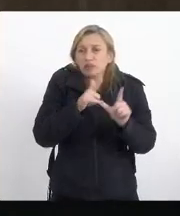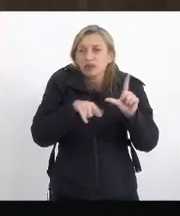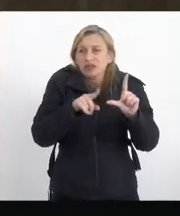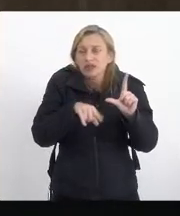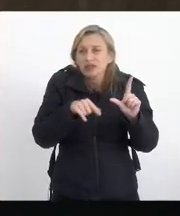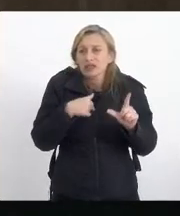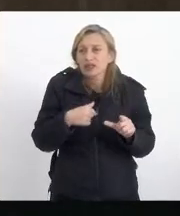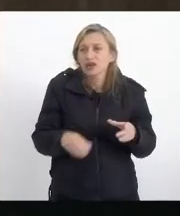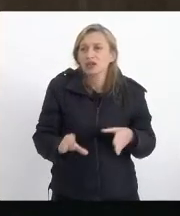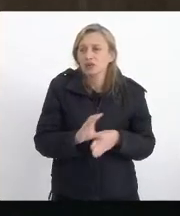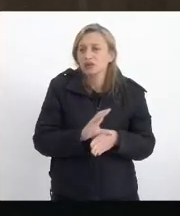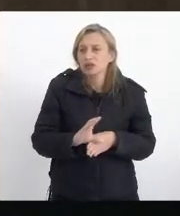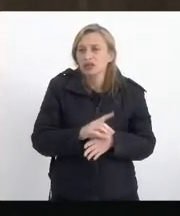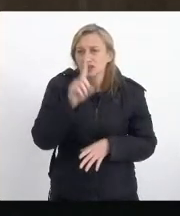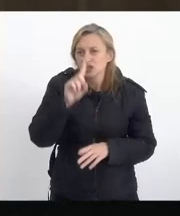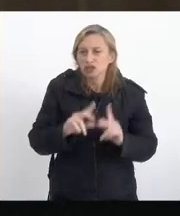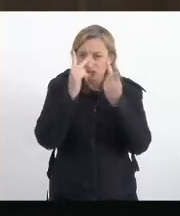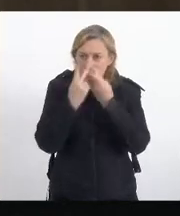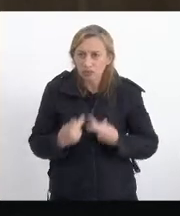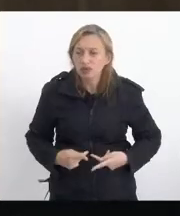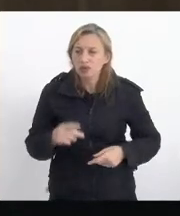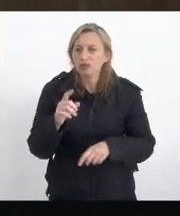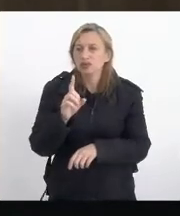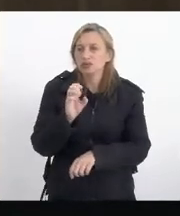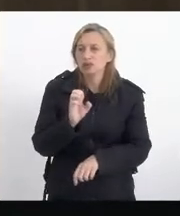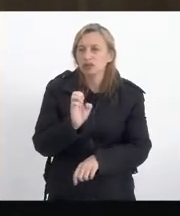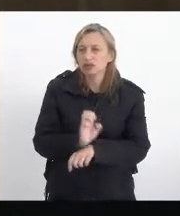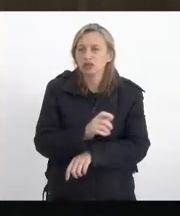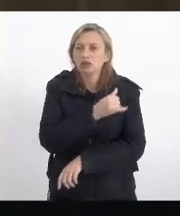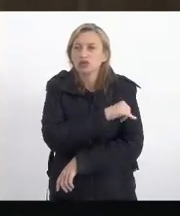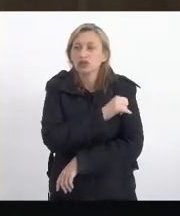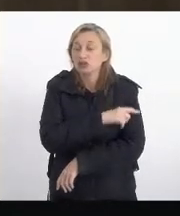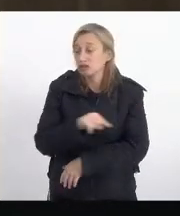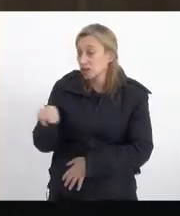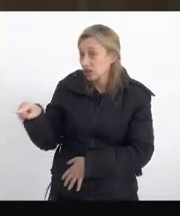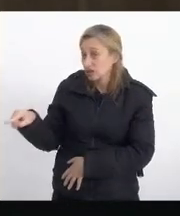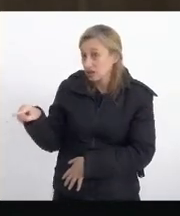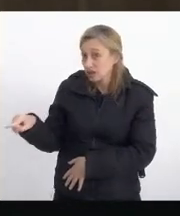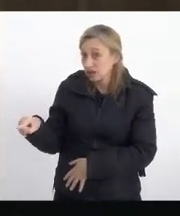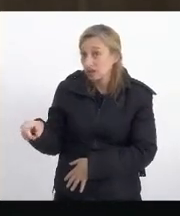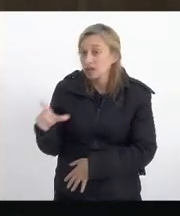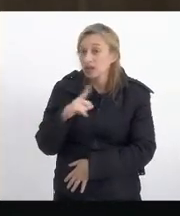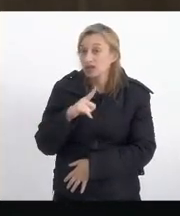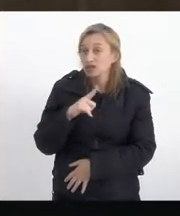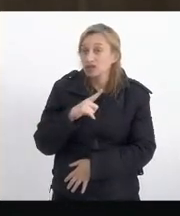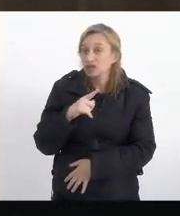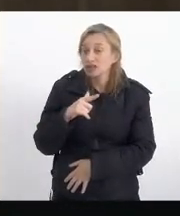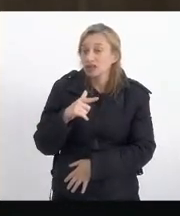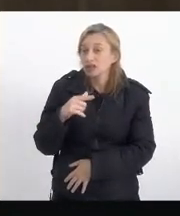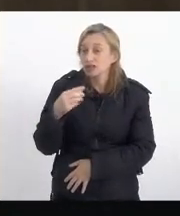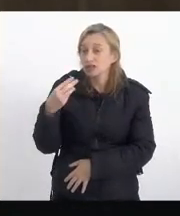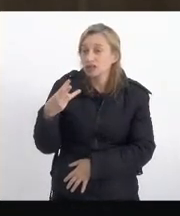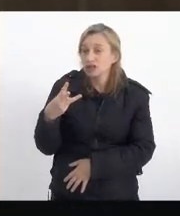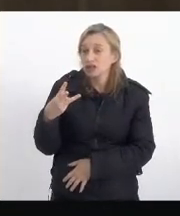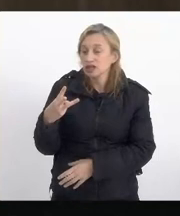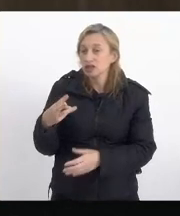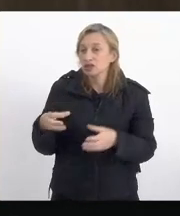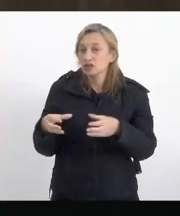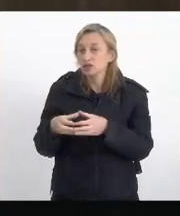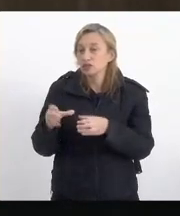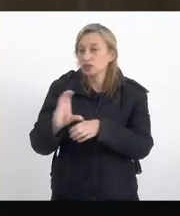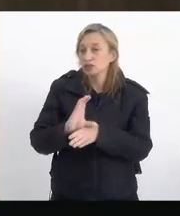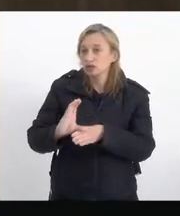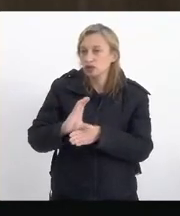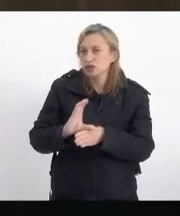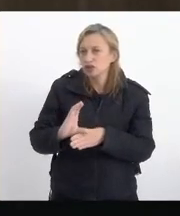membro do Conselho de Defesa de Direitos Humanos do Estado do Rio de Janeiro e aqui a gente tem 3 membros do Conselho de Defesa